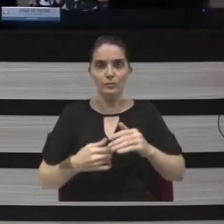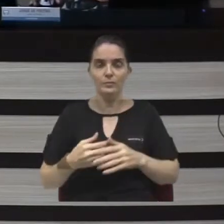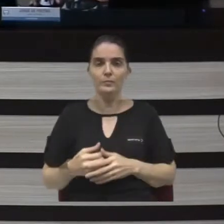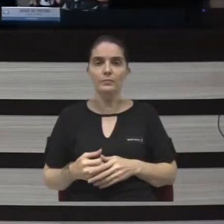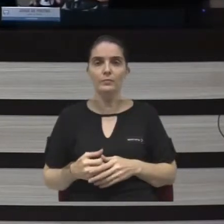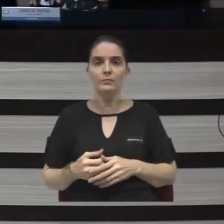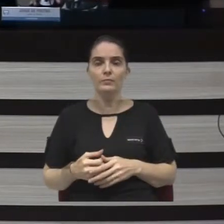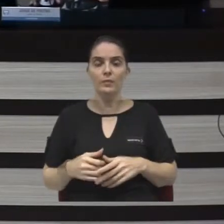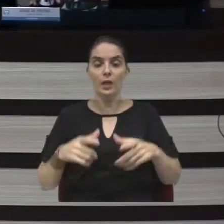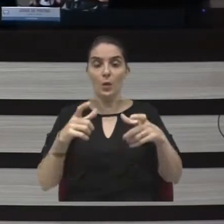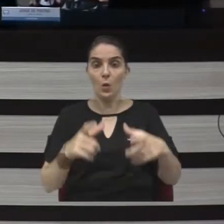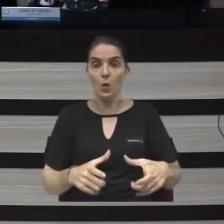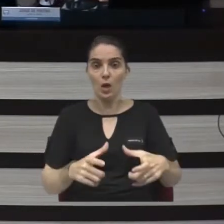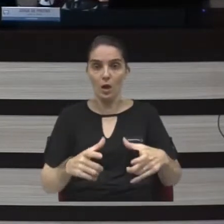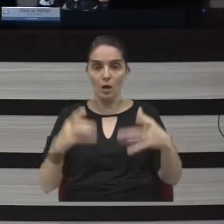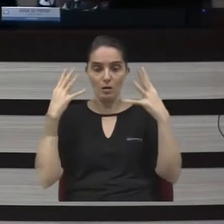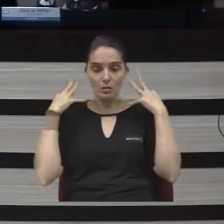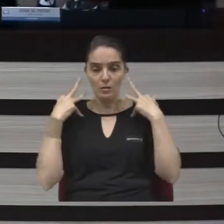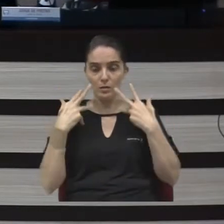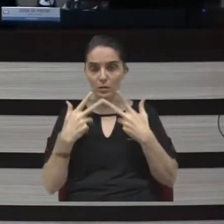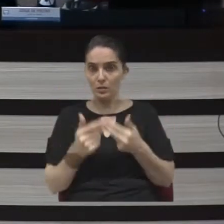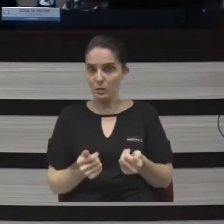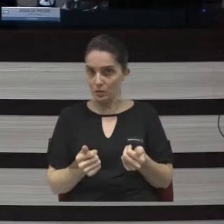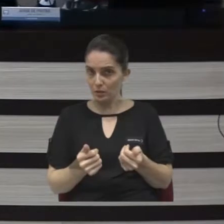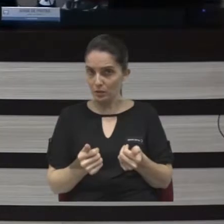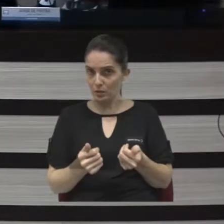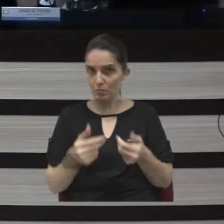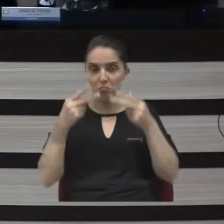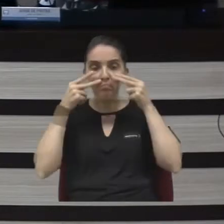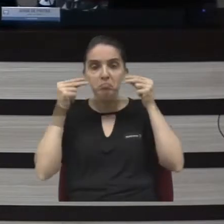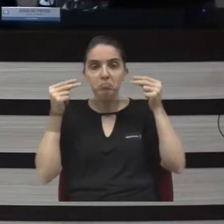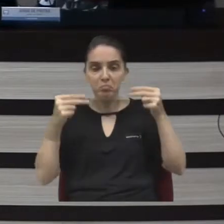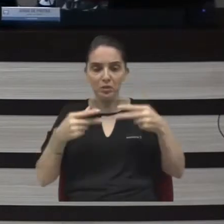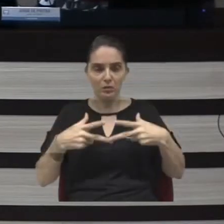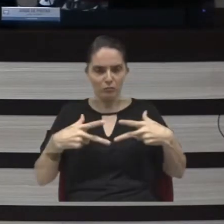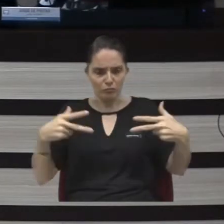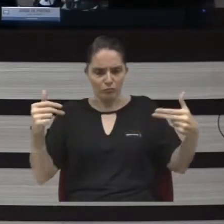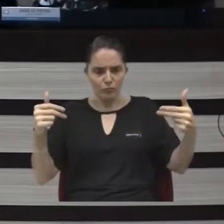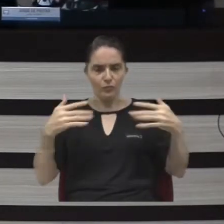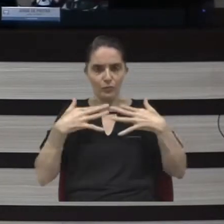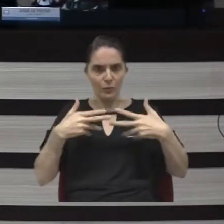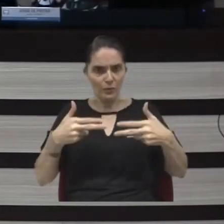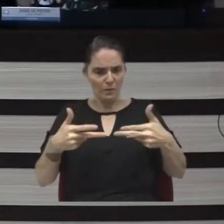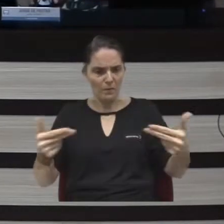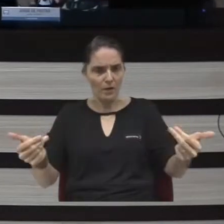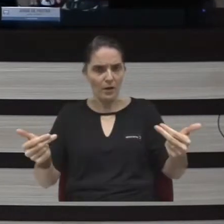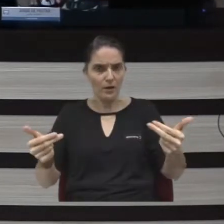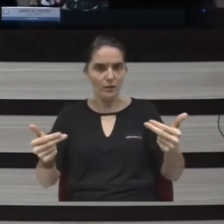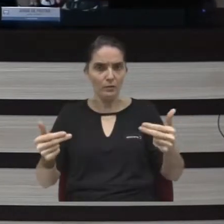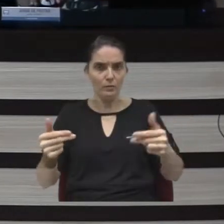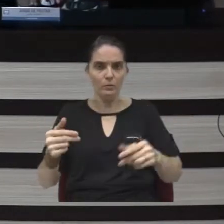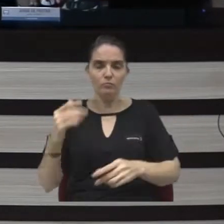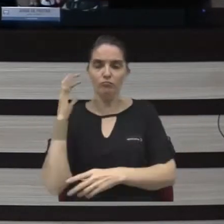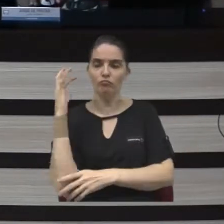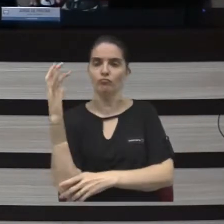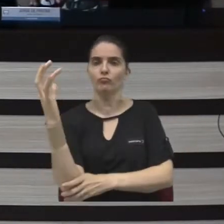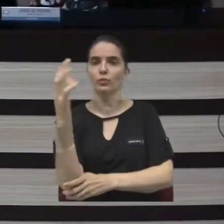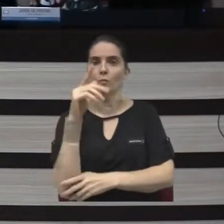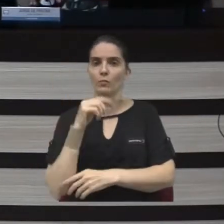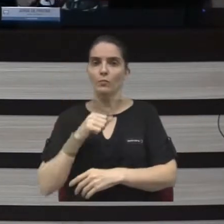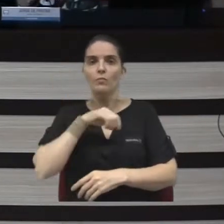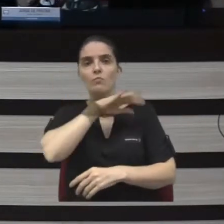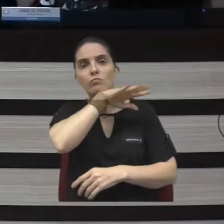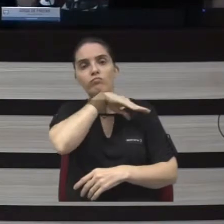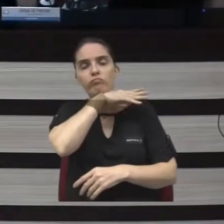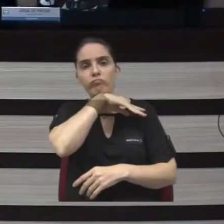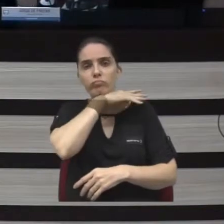do Zoológico Municipal. Autoria, vereador Dr. Rafael Camargo. Desejo discutir, senhor presidente. O requerimento está em discussão.